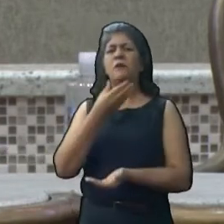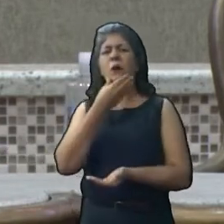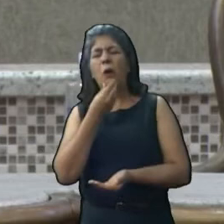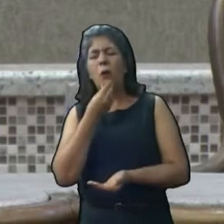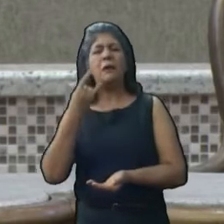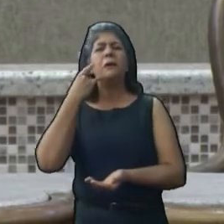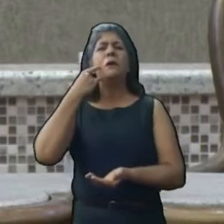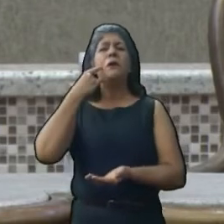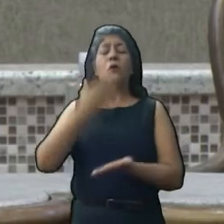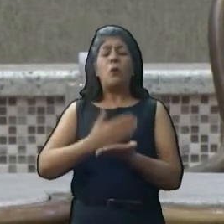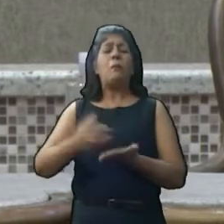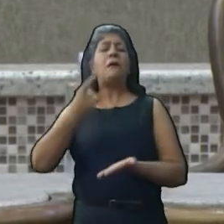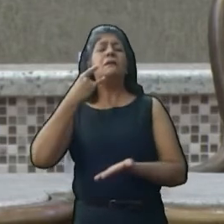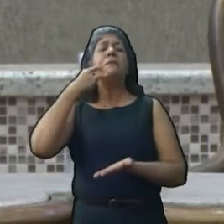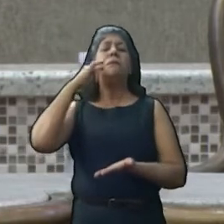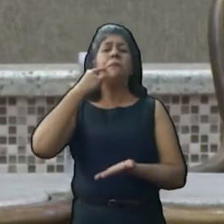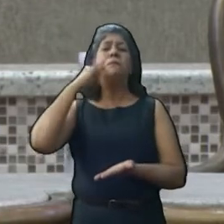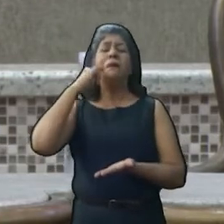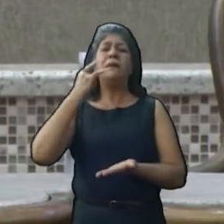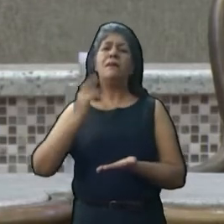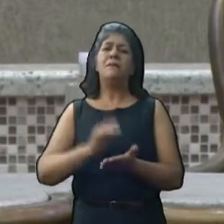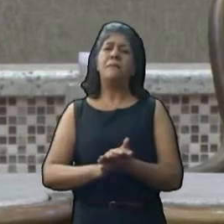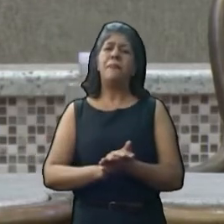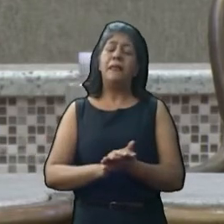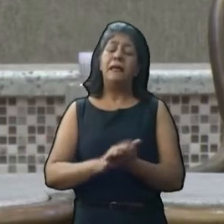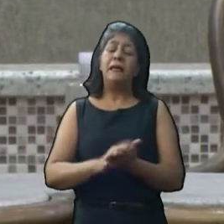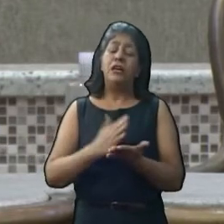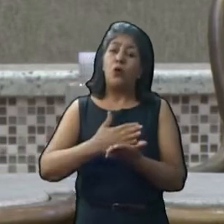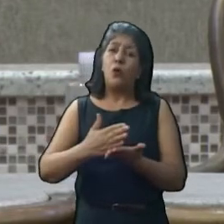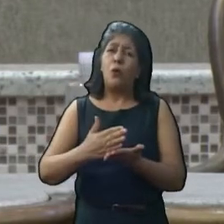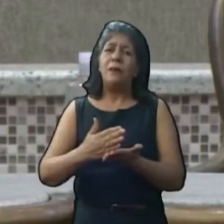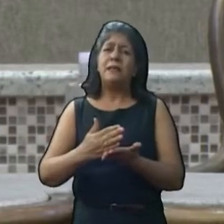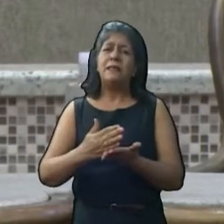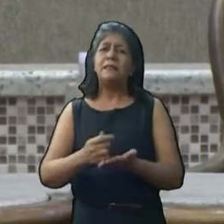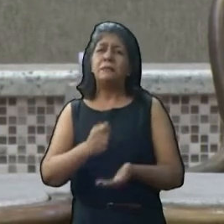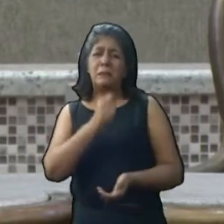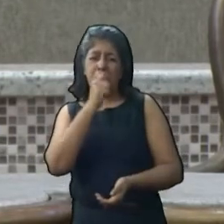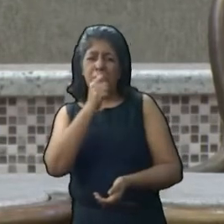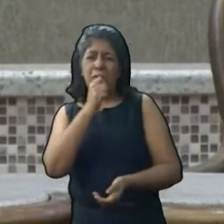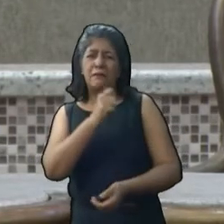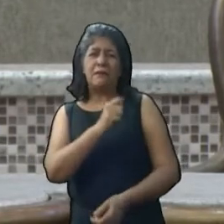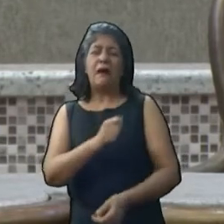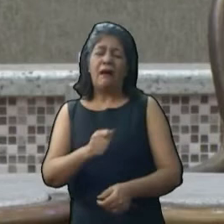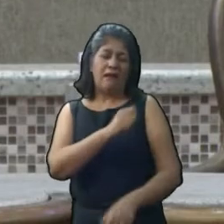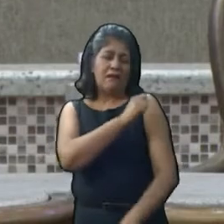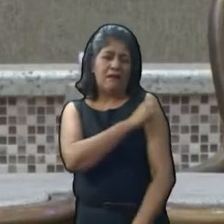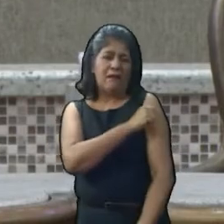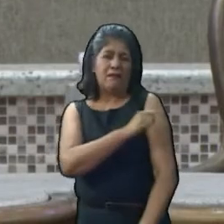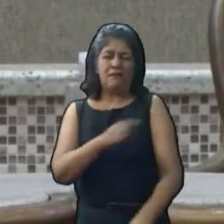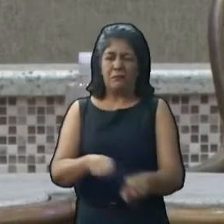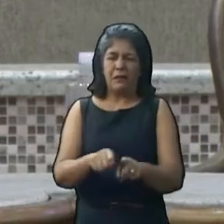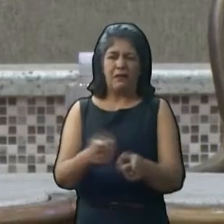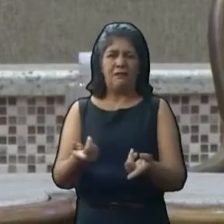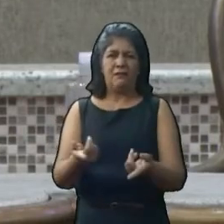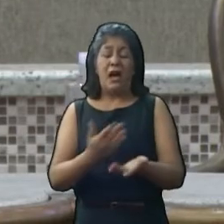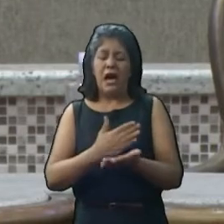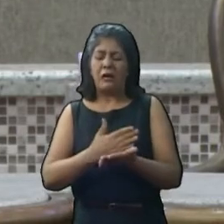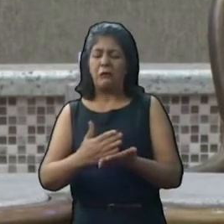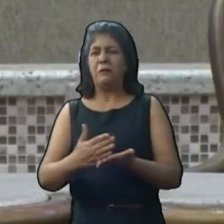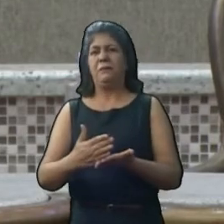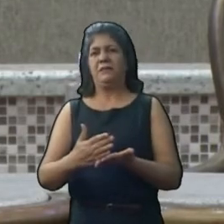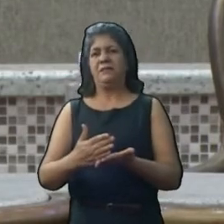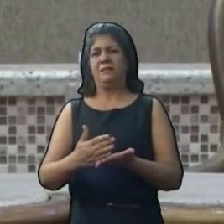embriaguez o a bebida na embriaguez com as drogas a pessoa perde o controle de si mesmo